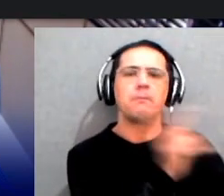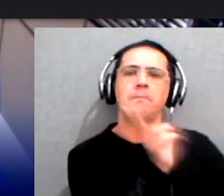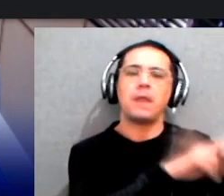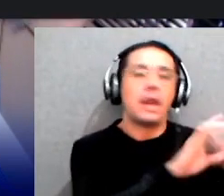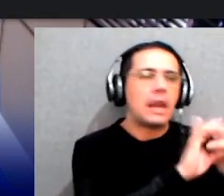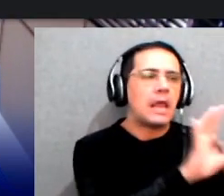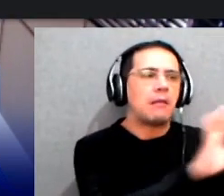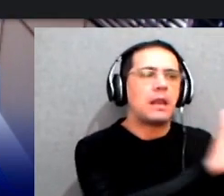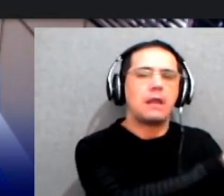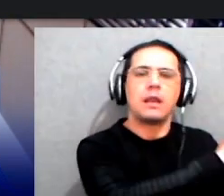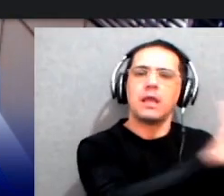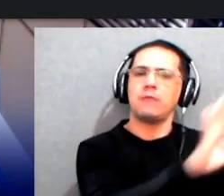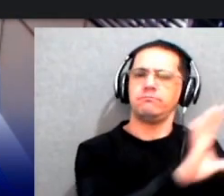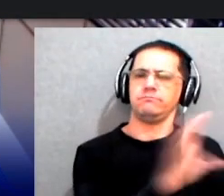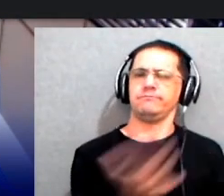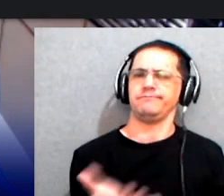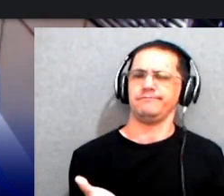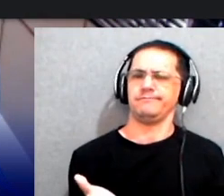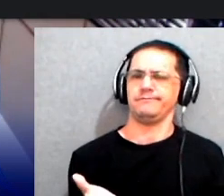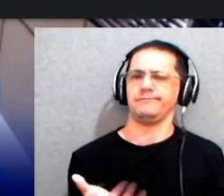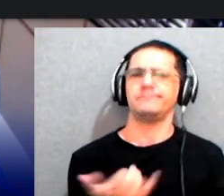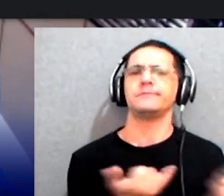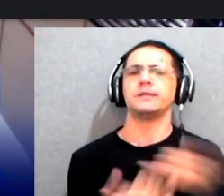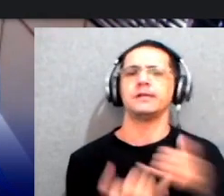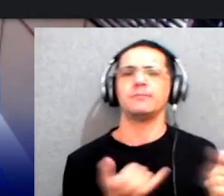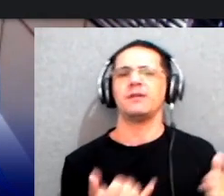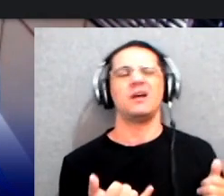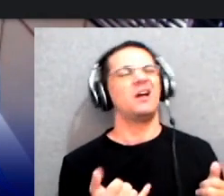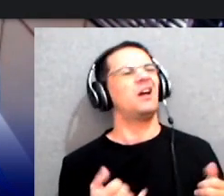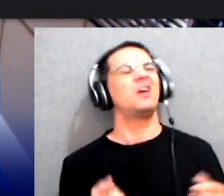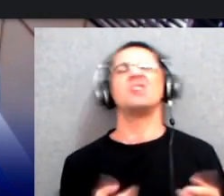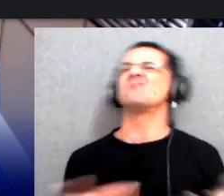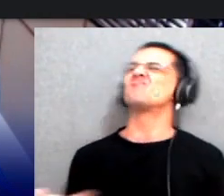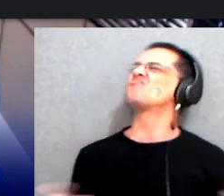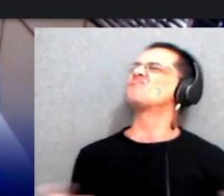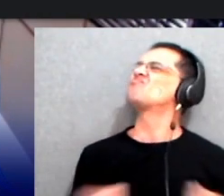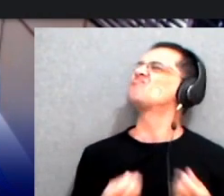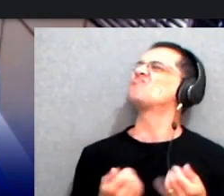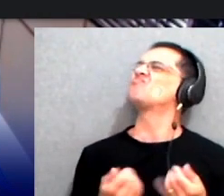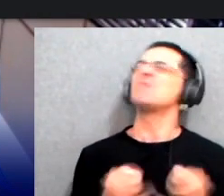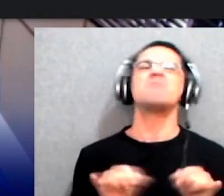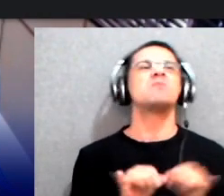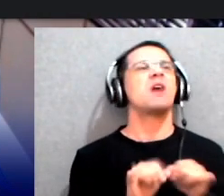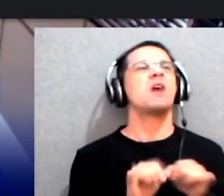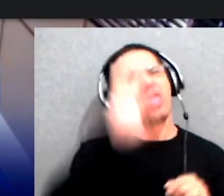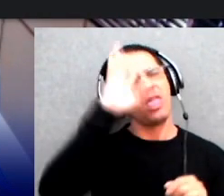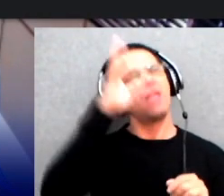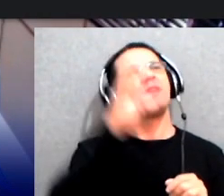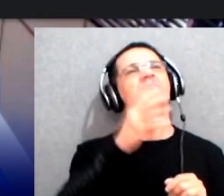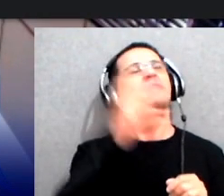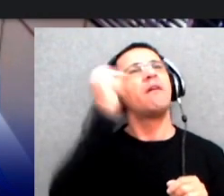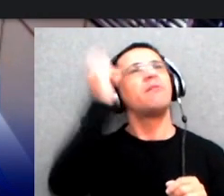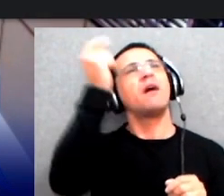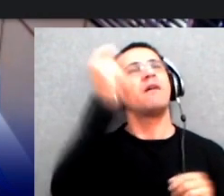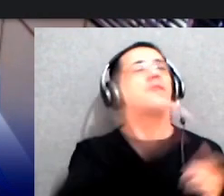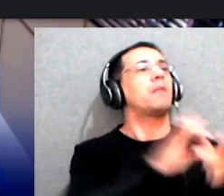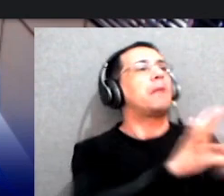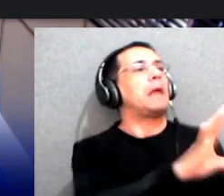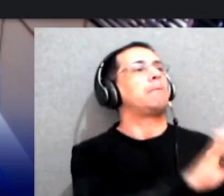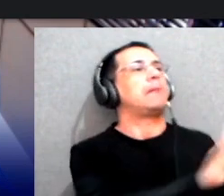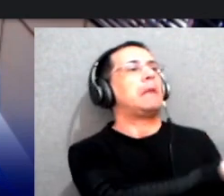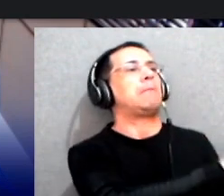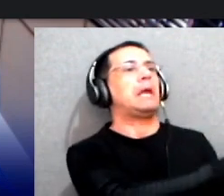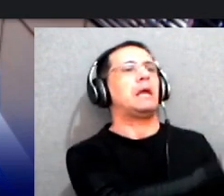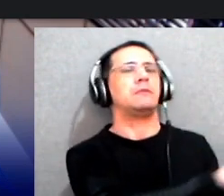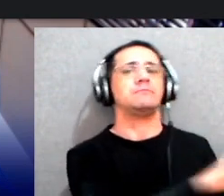Ninguém em sã consciência sai daqui agora e diz: ah, eu não tenho nada para fazer, vou fazer um habeas corpus. Não, velho, a gente não está brincando. Se a gente faz um número